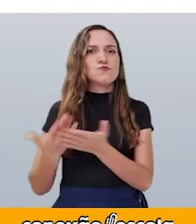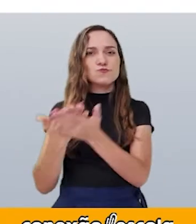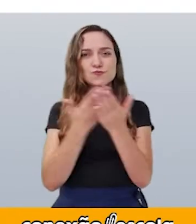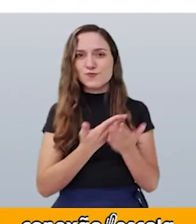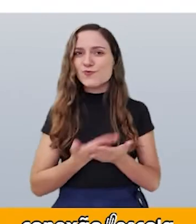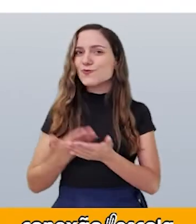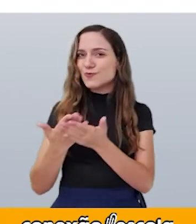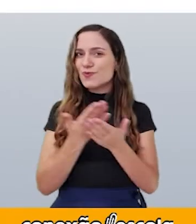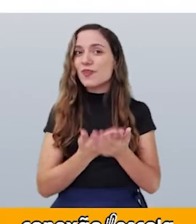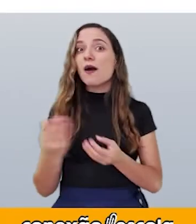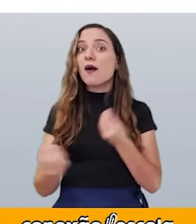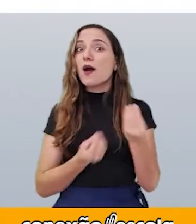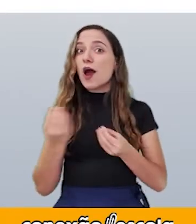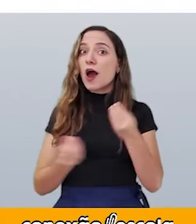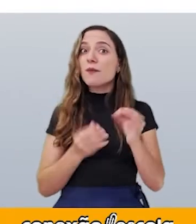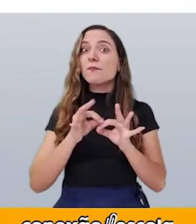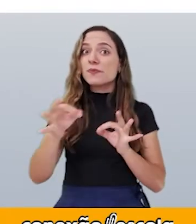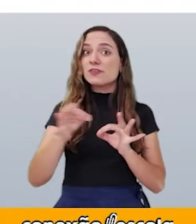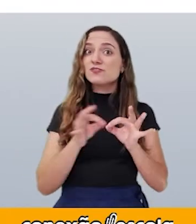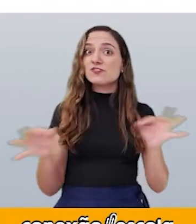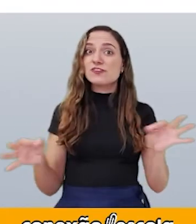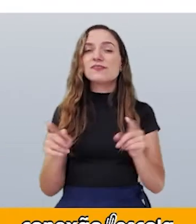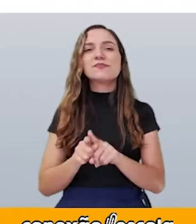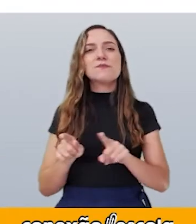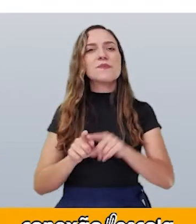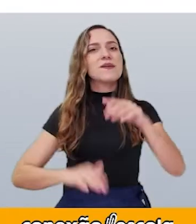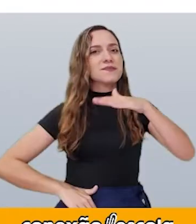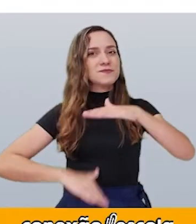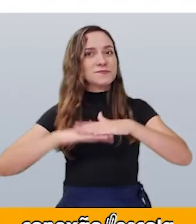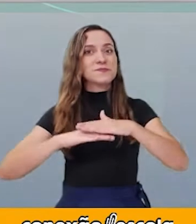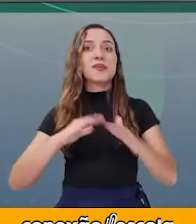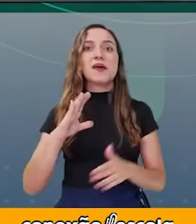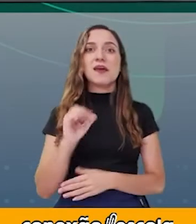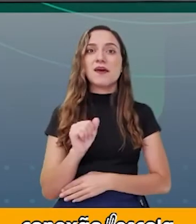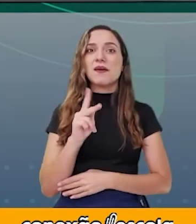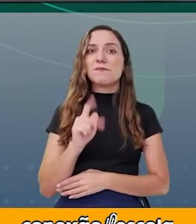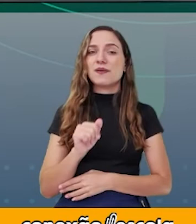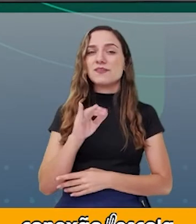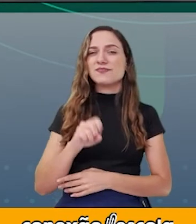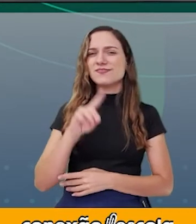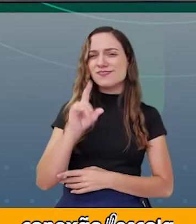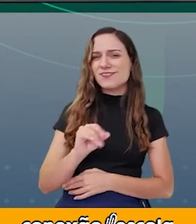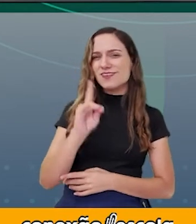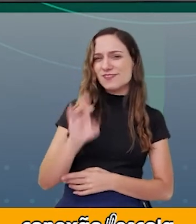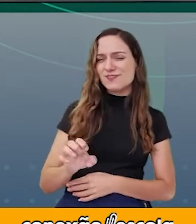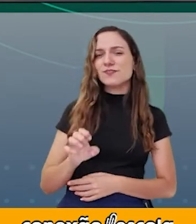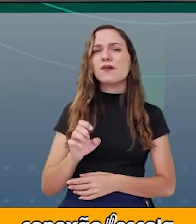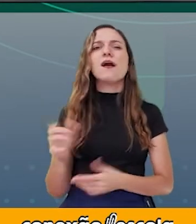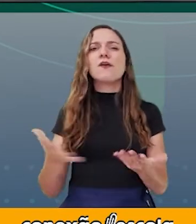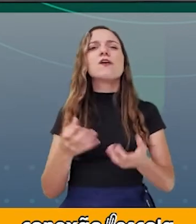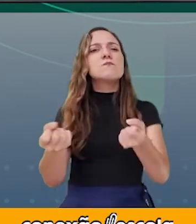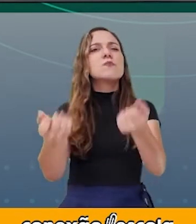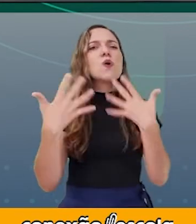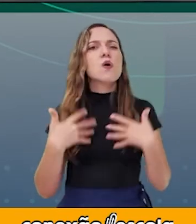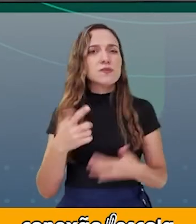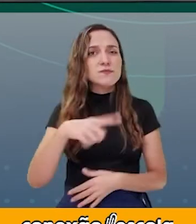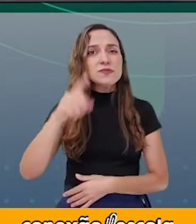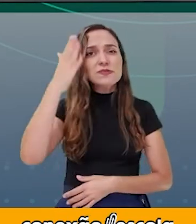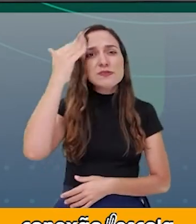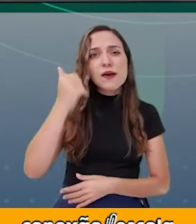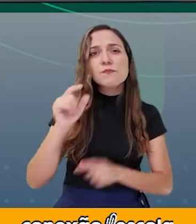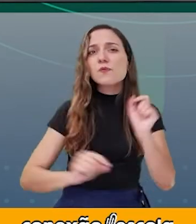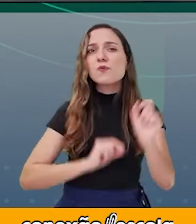a fundo as medidas de capacidade. E aí, me conta, você já conhece as medidas